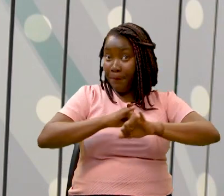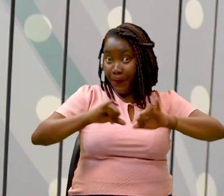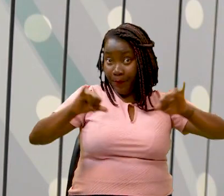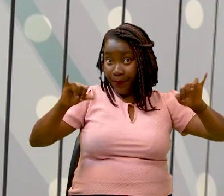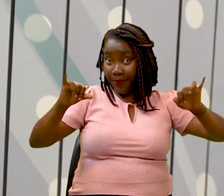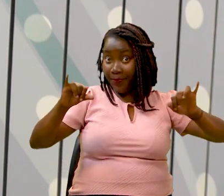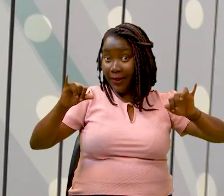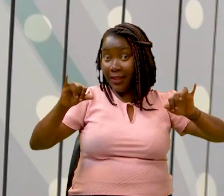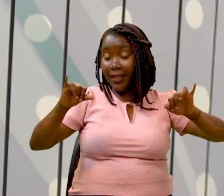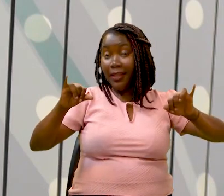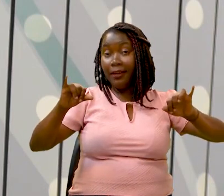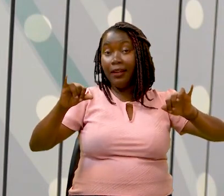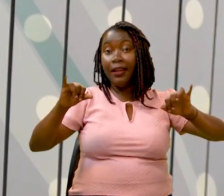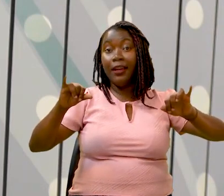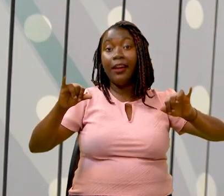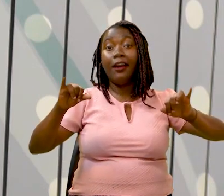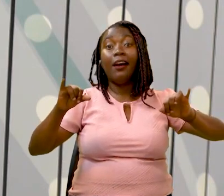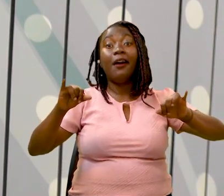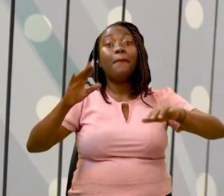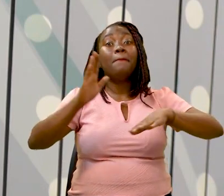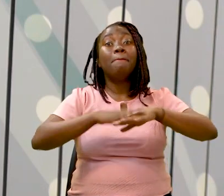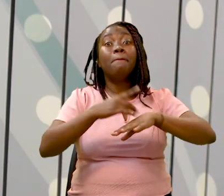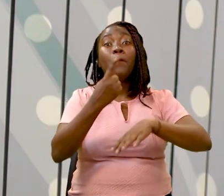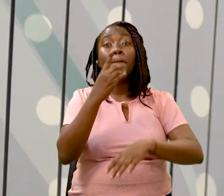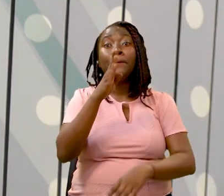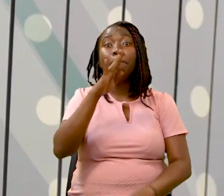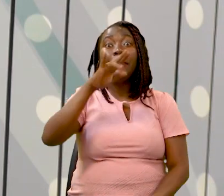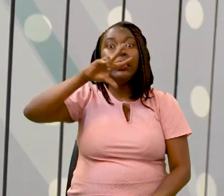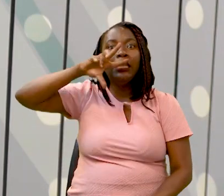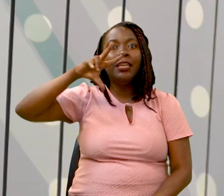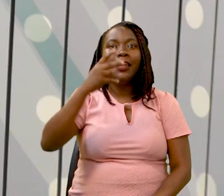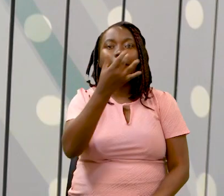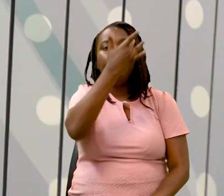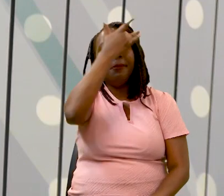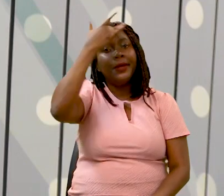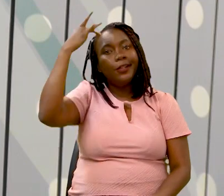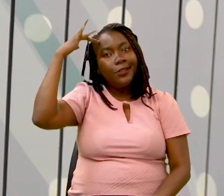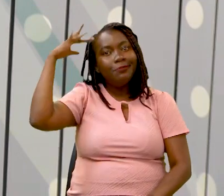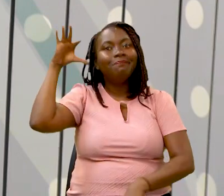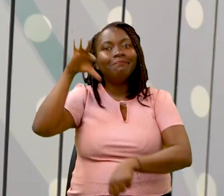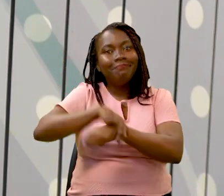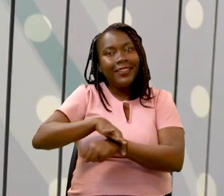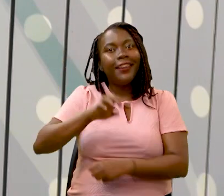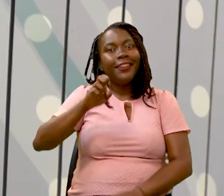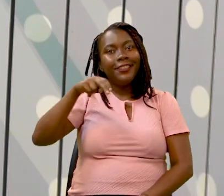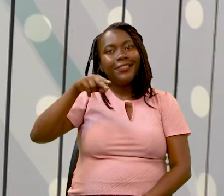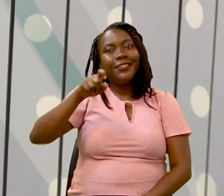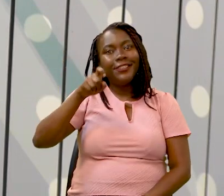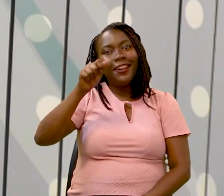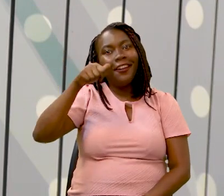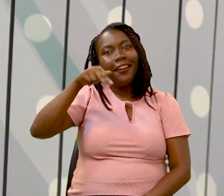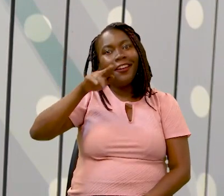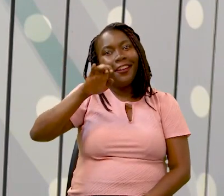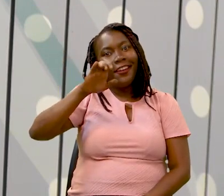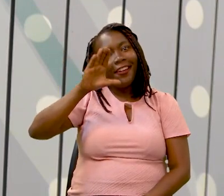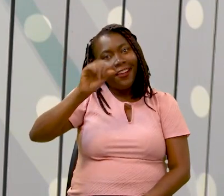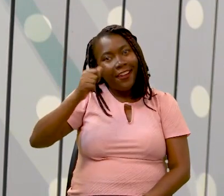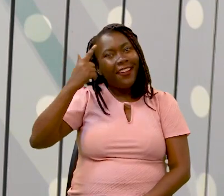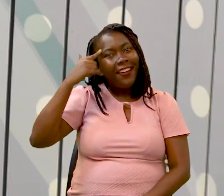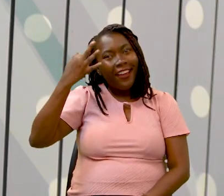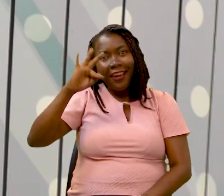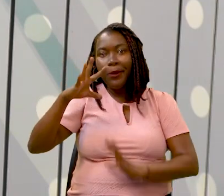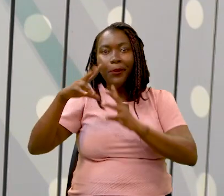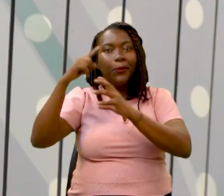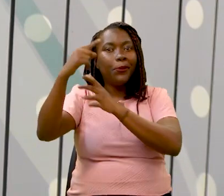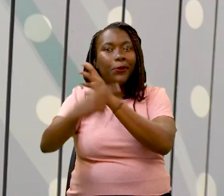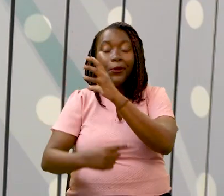Organização Mundial da Saúde, mais de 1 bilhão de pessoas sofrem de enxaqueca em todo o mundo, sendo